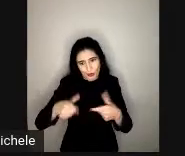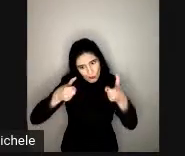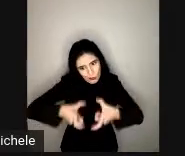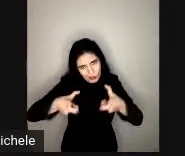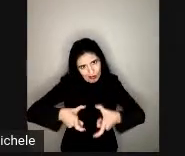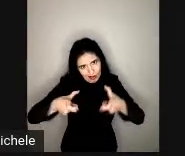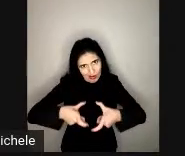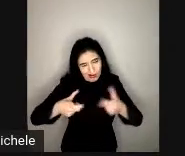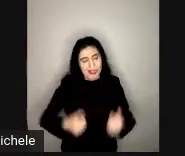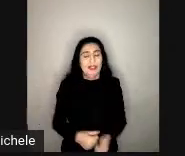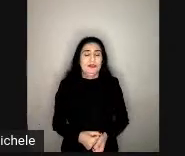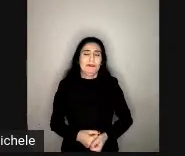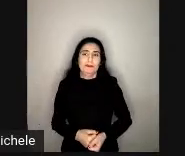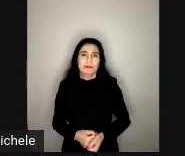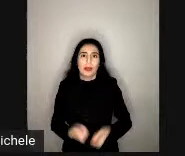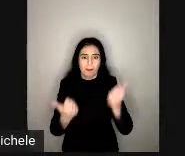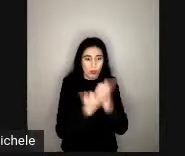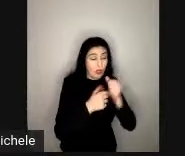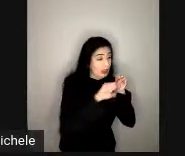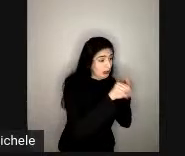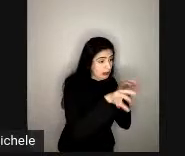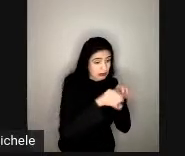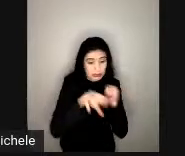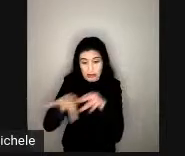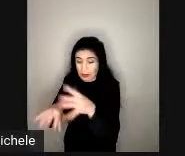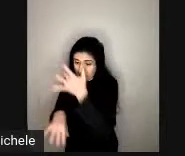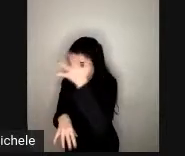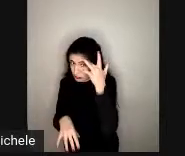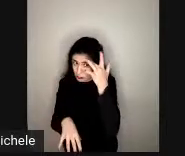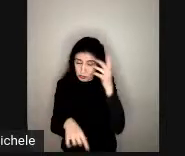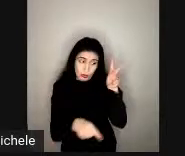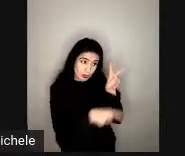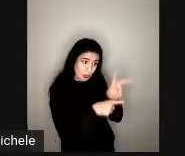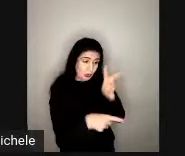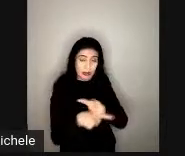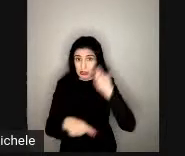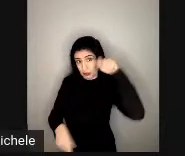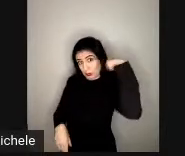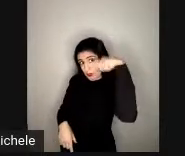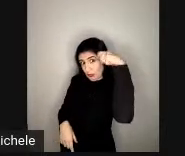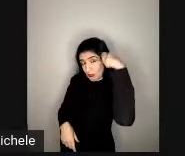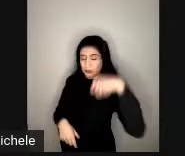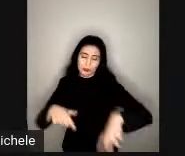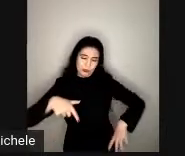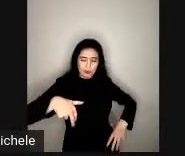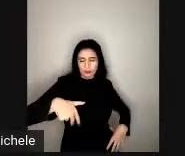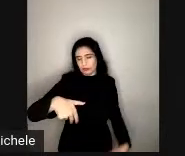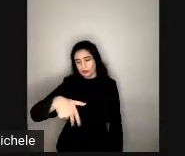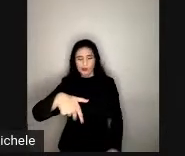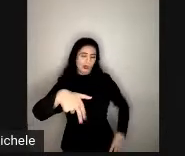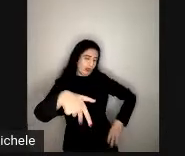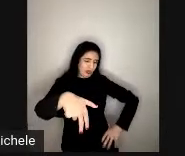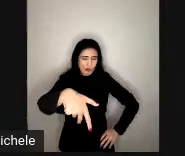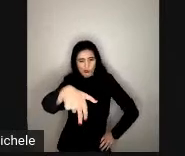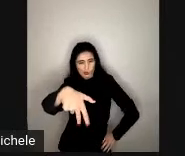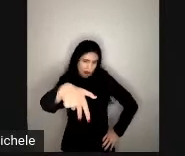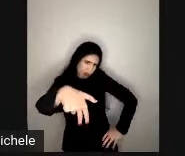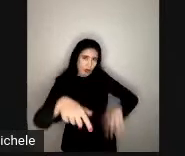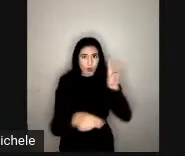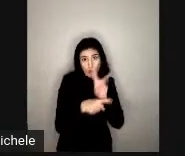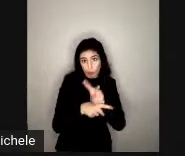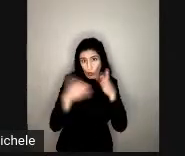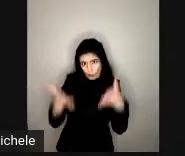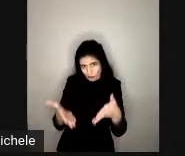de apoio, de ensinar as pessoas e de cuidar dos atores e modelos como eu cuido hoje.